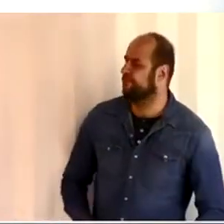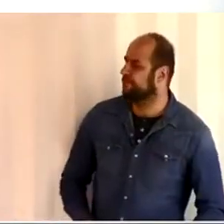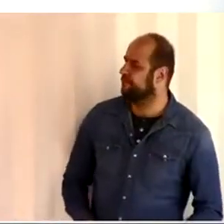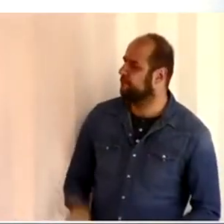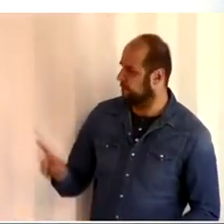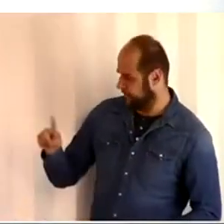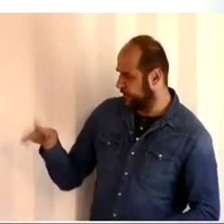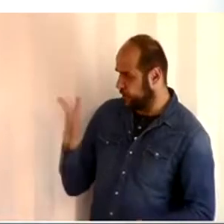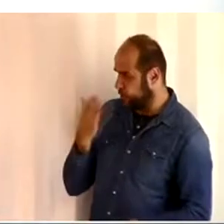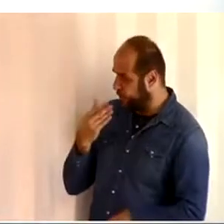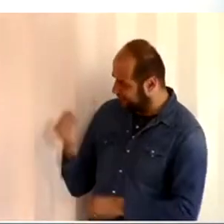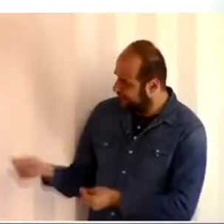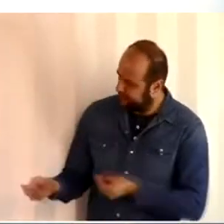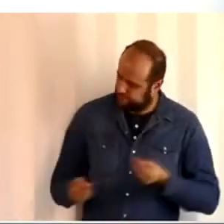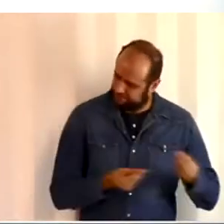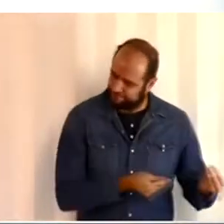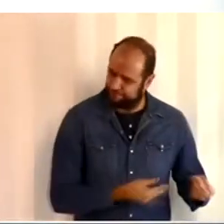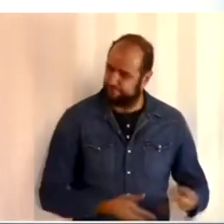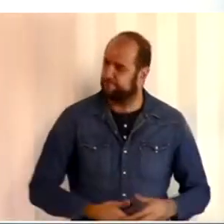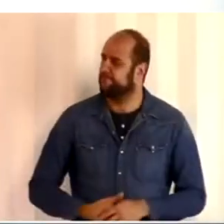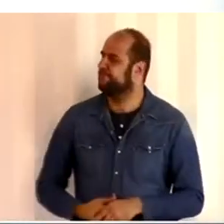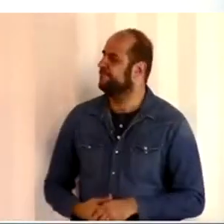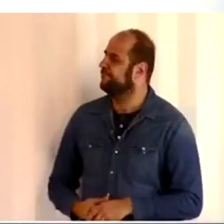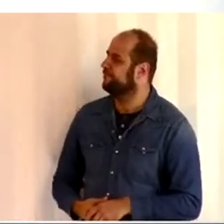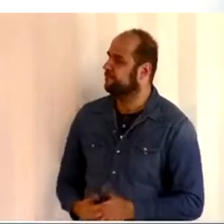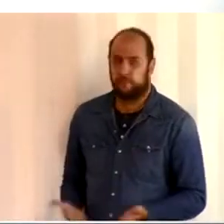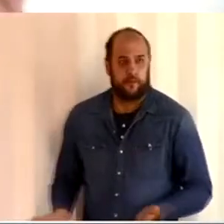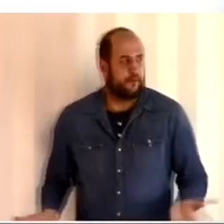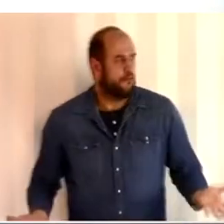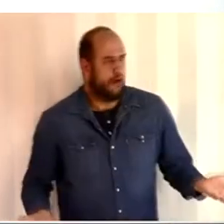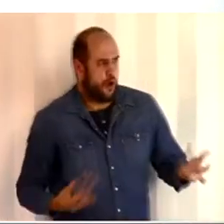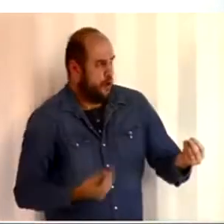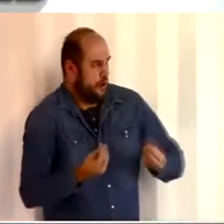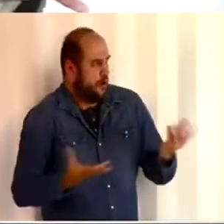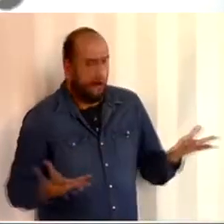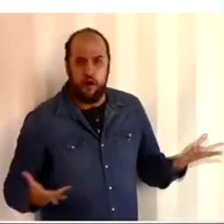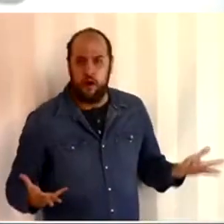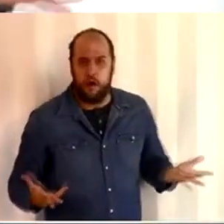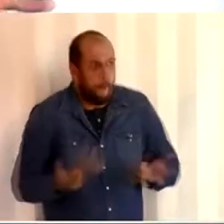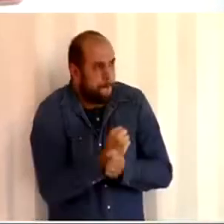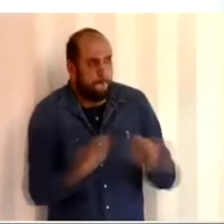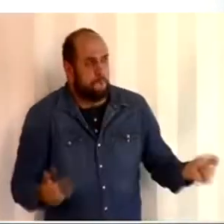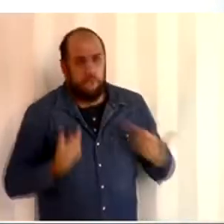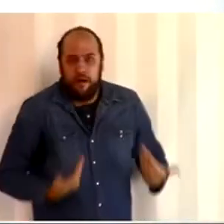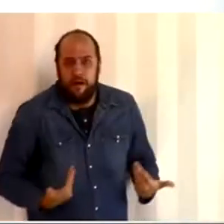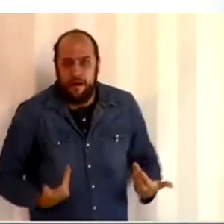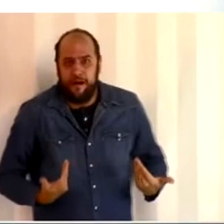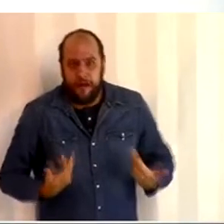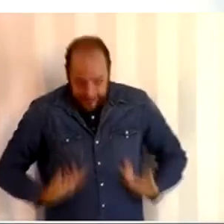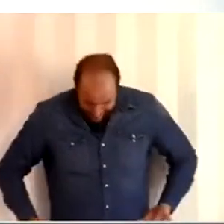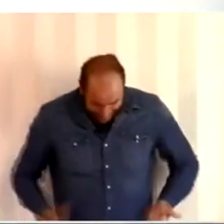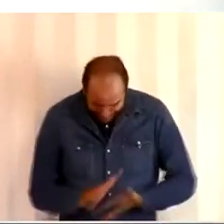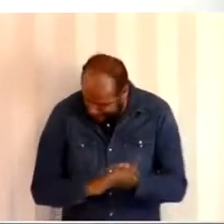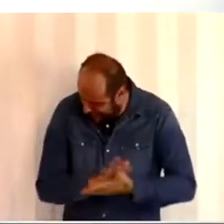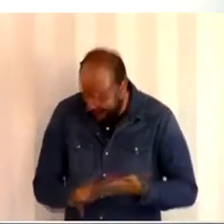Dai vós mesmos de comer. E aí os discípulos: como, Senhor? Isso é impossível,